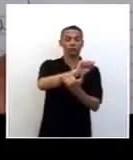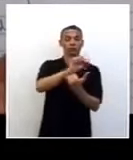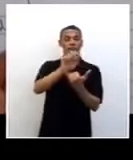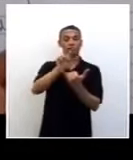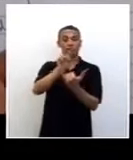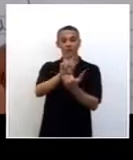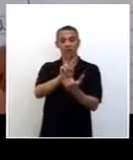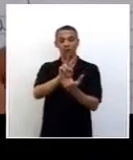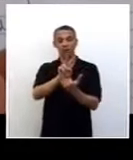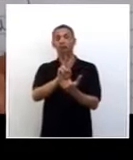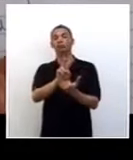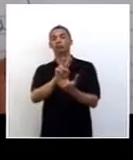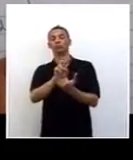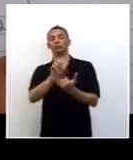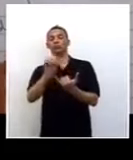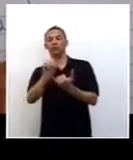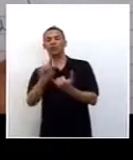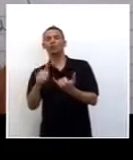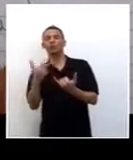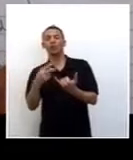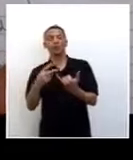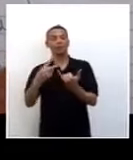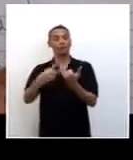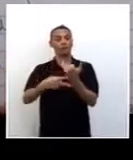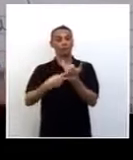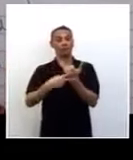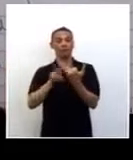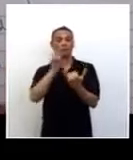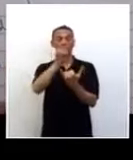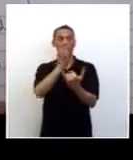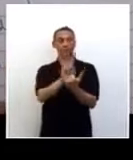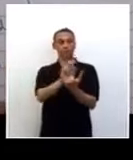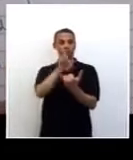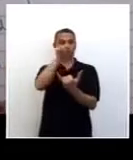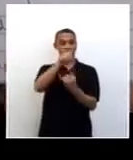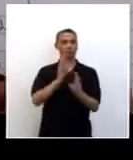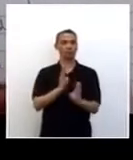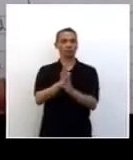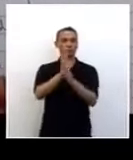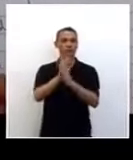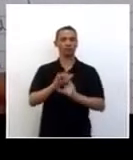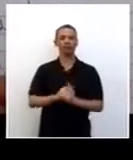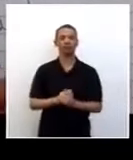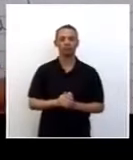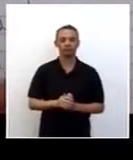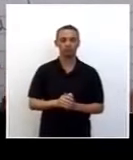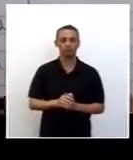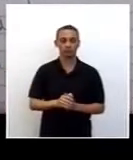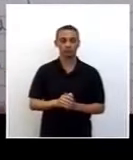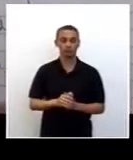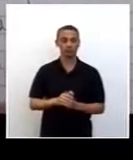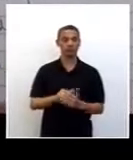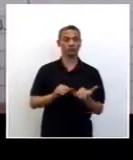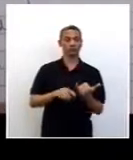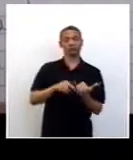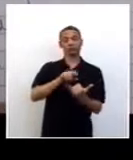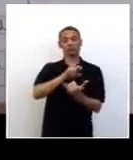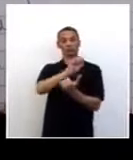Didi que é o auxiliar o verbo auxiliar que tá no passado depois do ihu é o sujeito